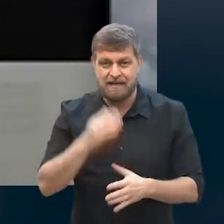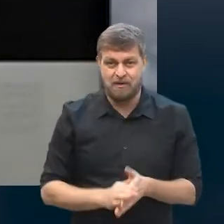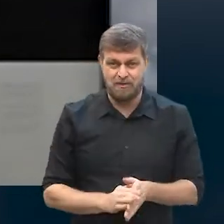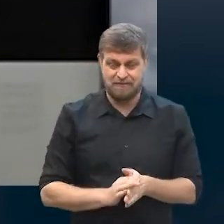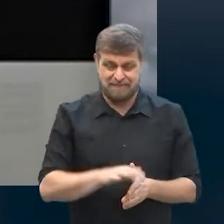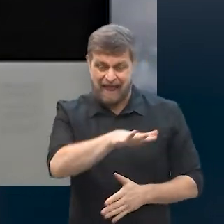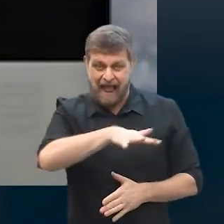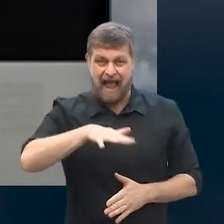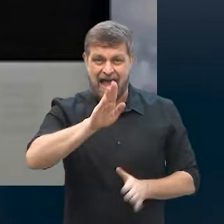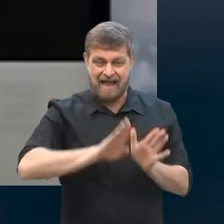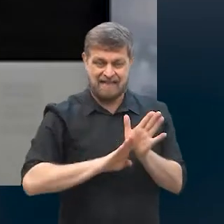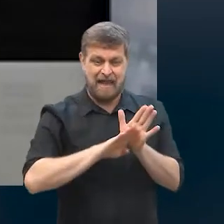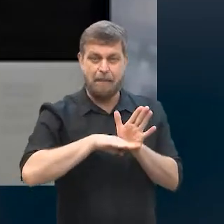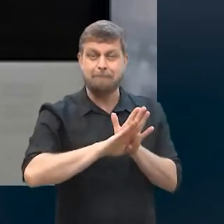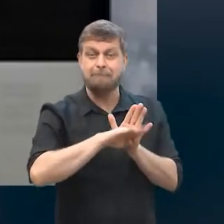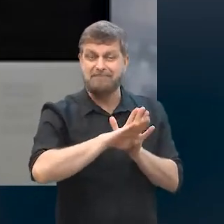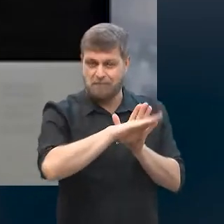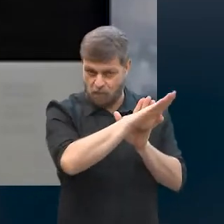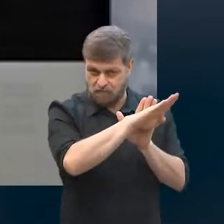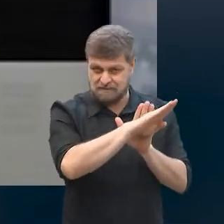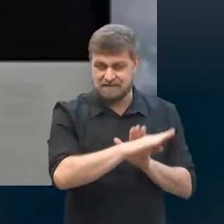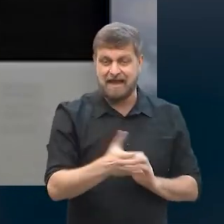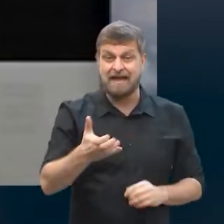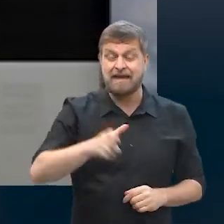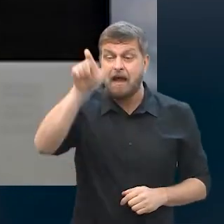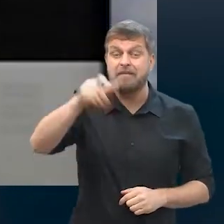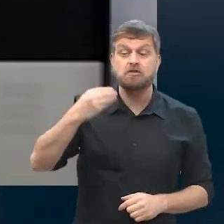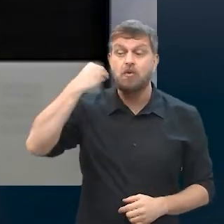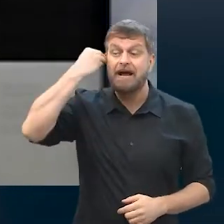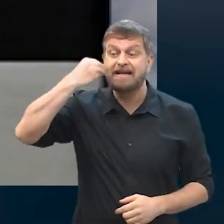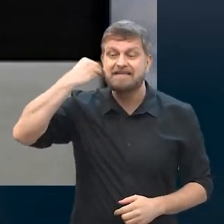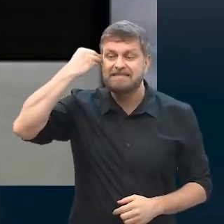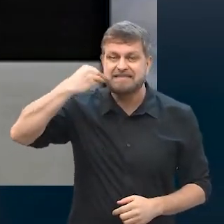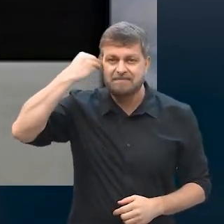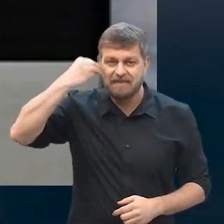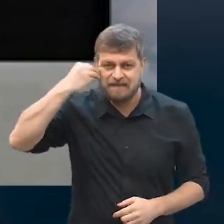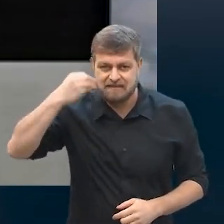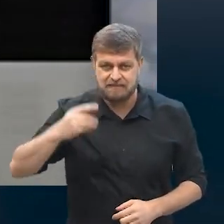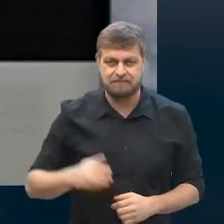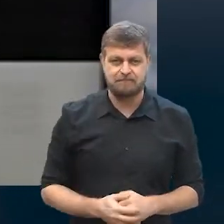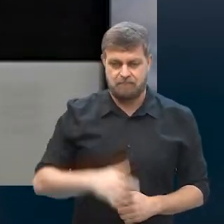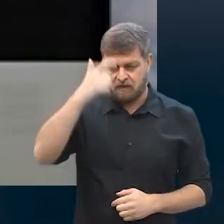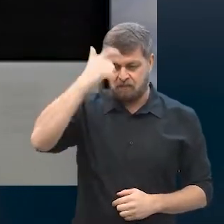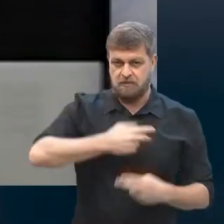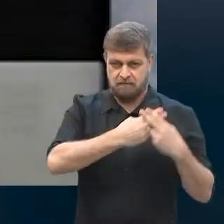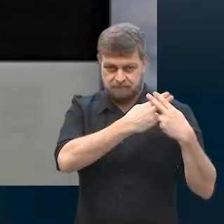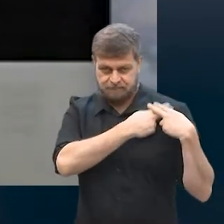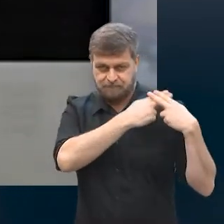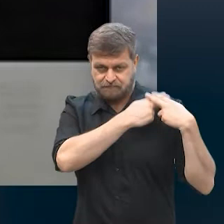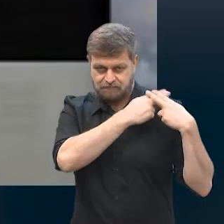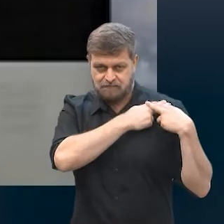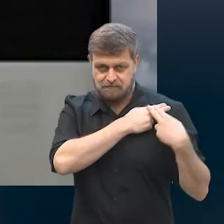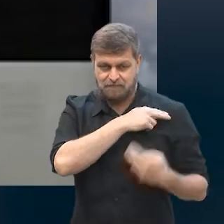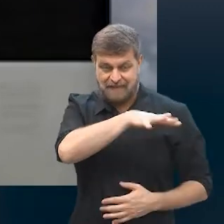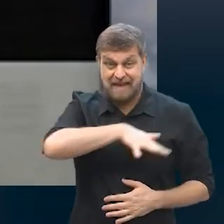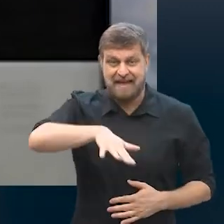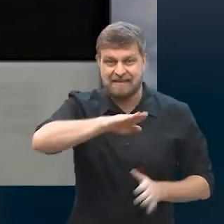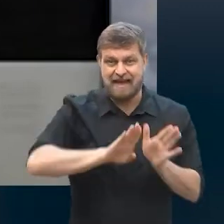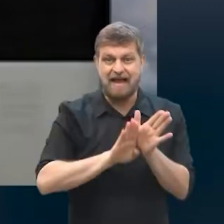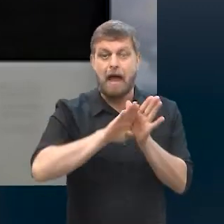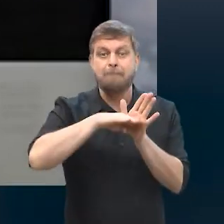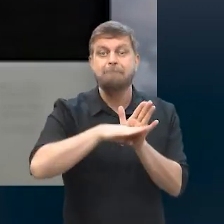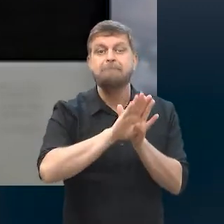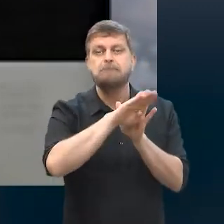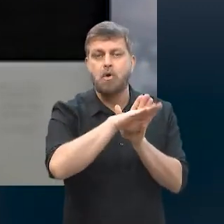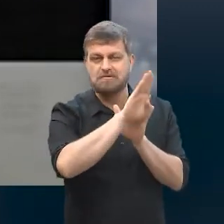investimento, eles queriam uma pessoa mais sênior para cuidar da área de emissão de ações, que é a oferta pública de ações na Bolsa